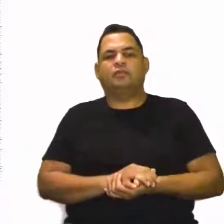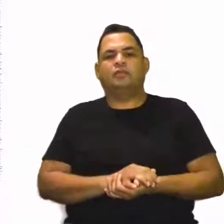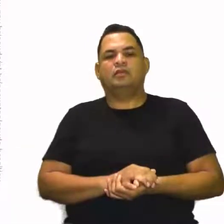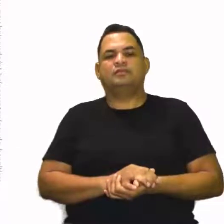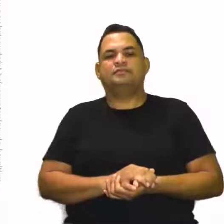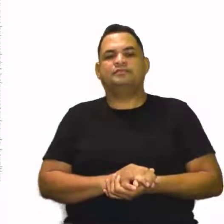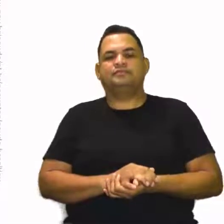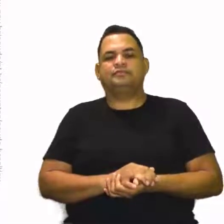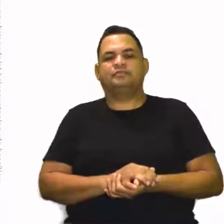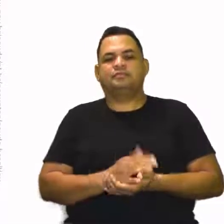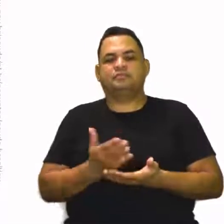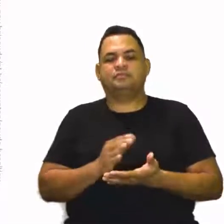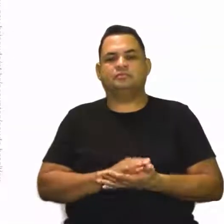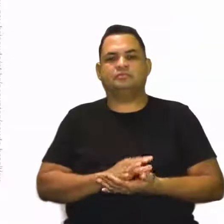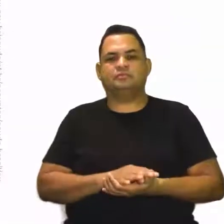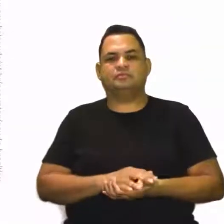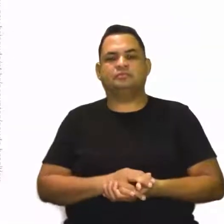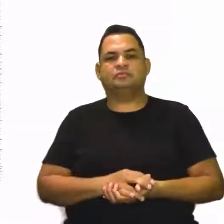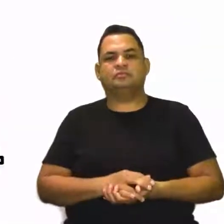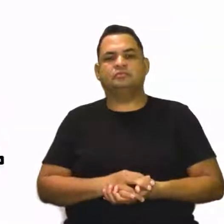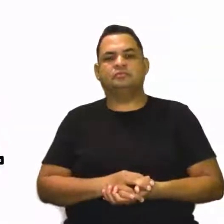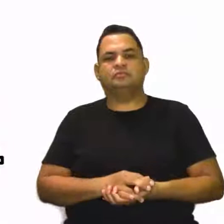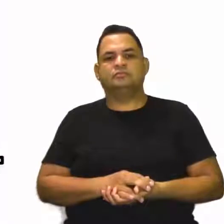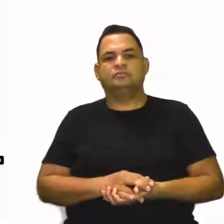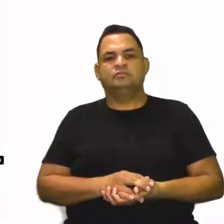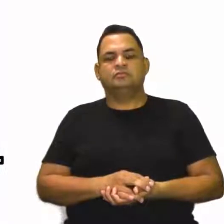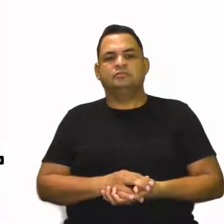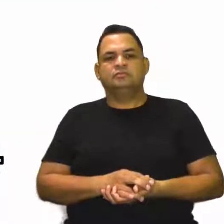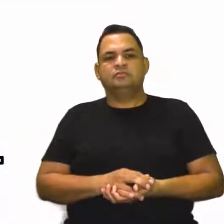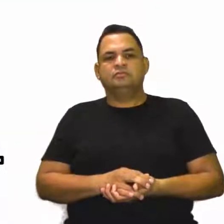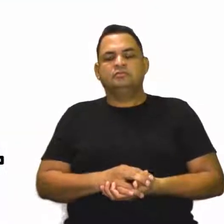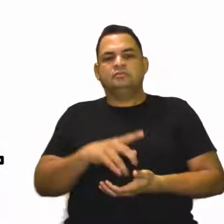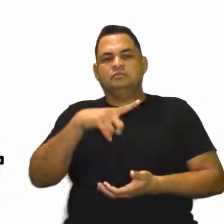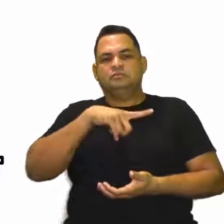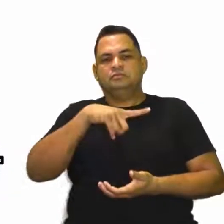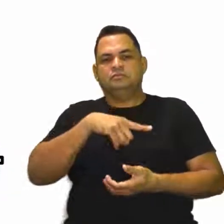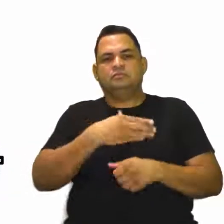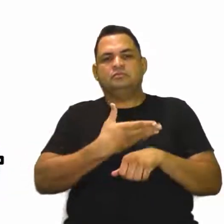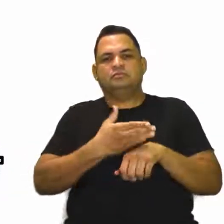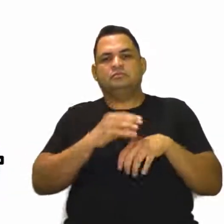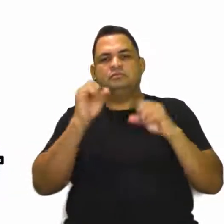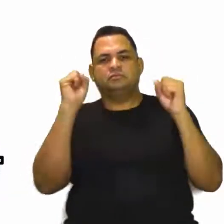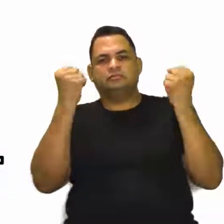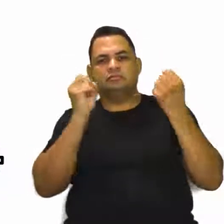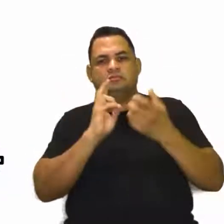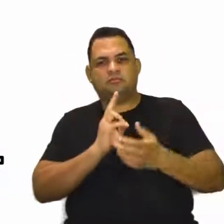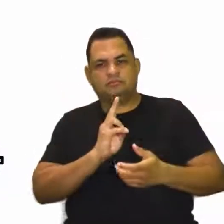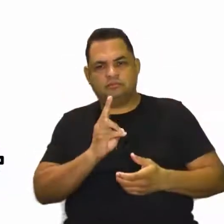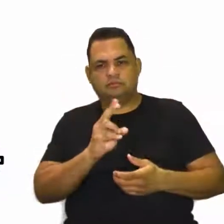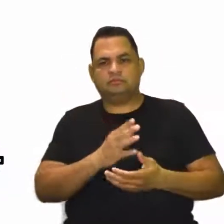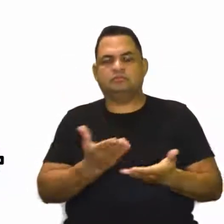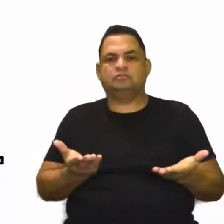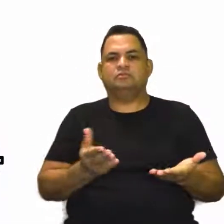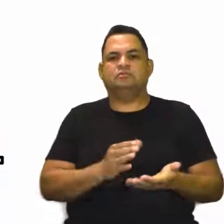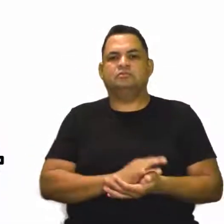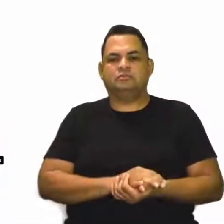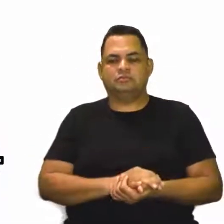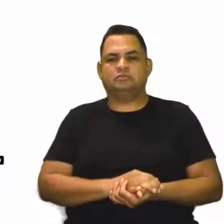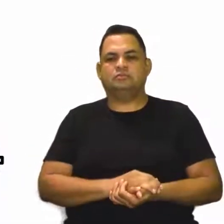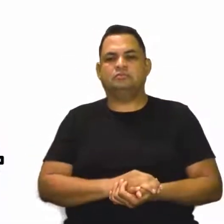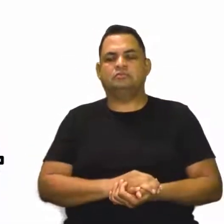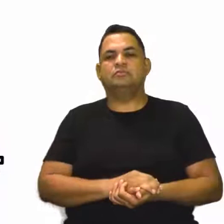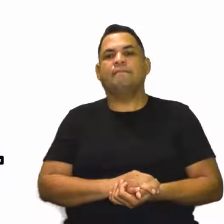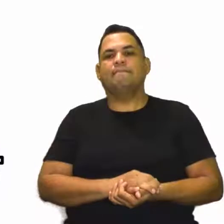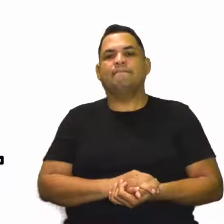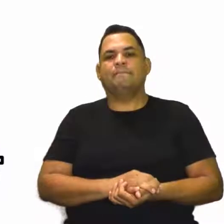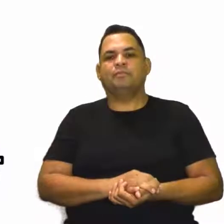deixar a inatividade de lado, gente. Então nós temos aí a prática dos exercícios físicos regulares,